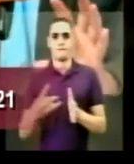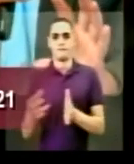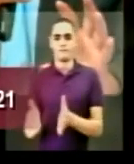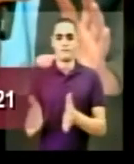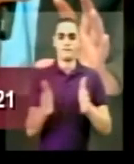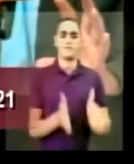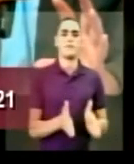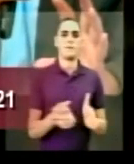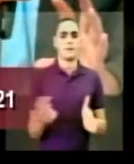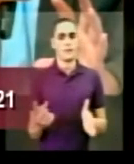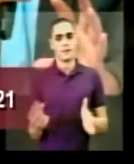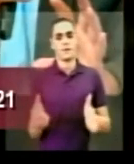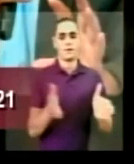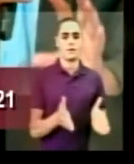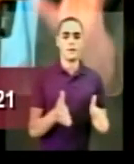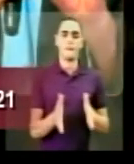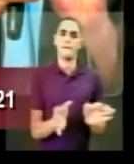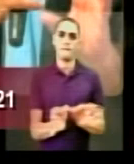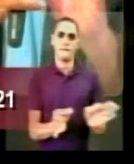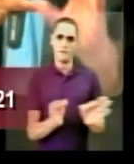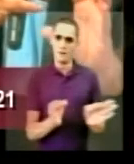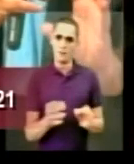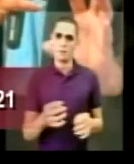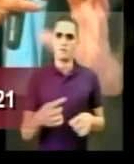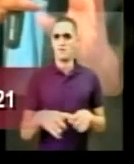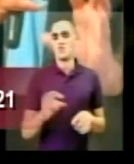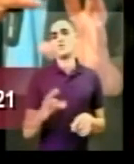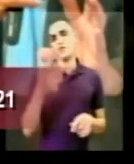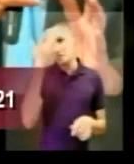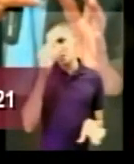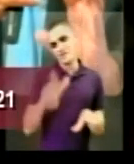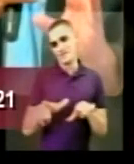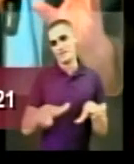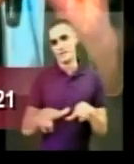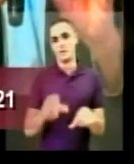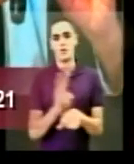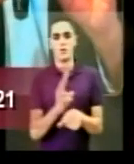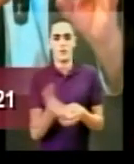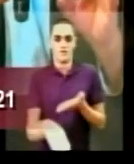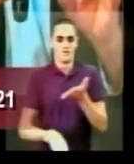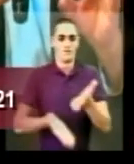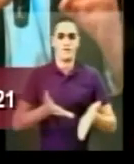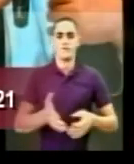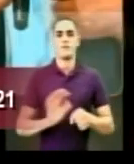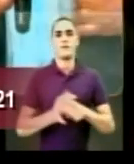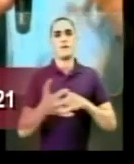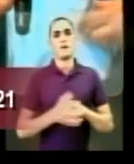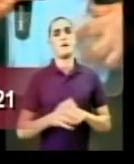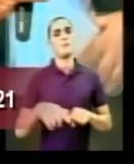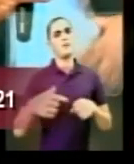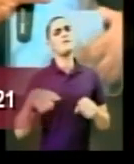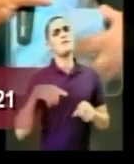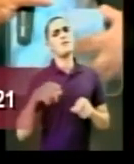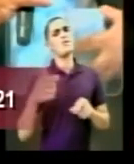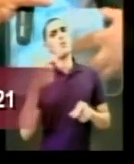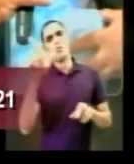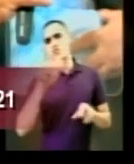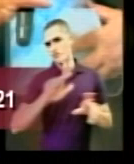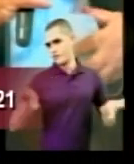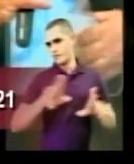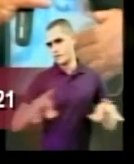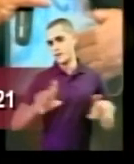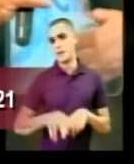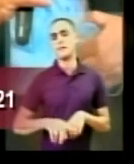que está à frente da Covid. Existe uma diferença muito grande que todo mundo deve entender. Eu tenho mais de